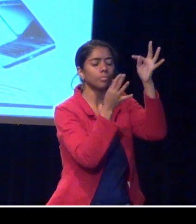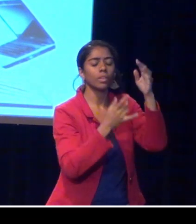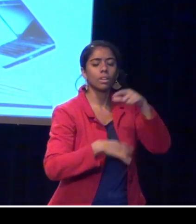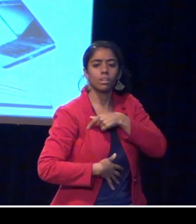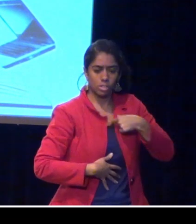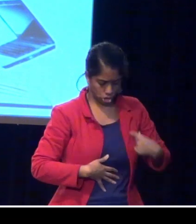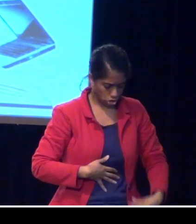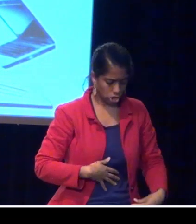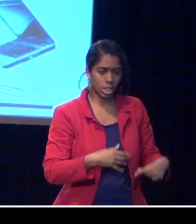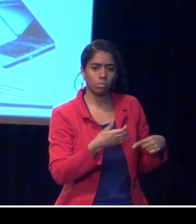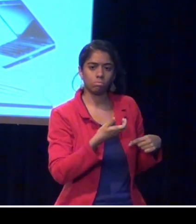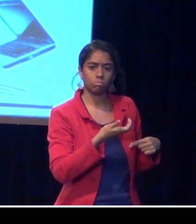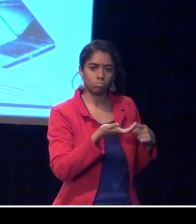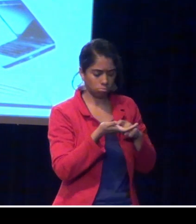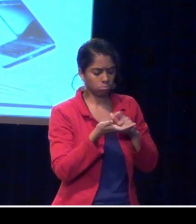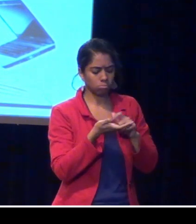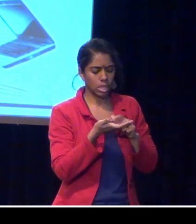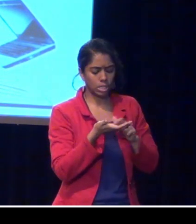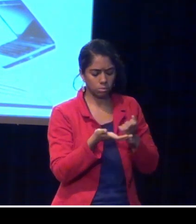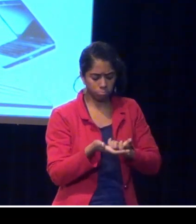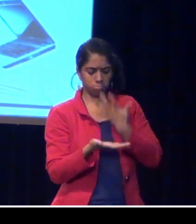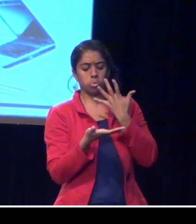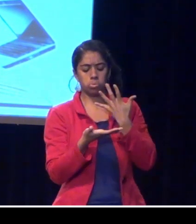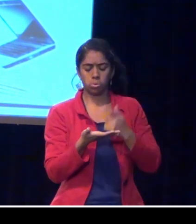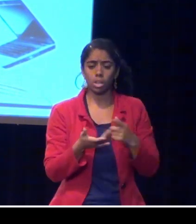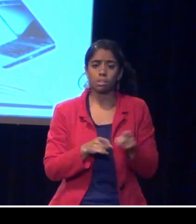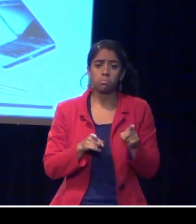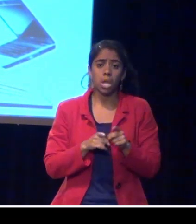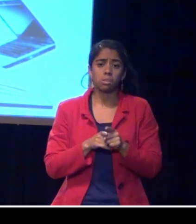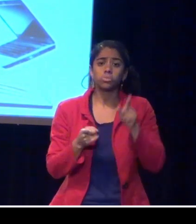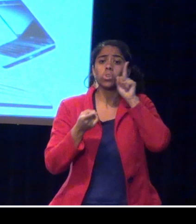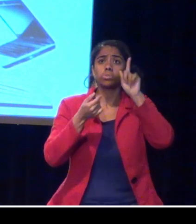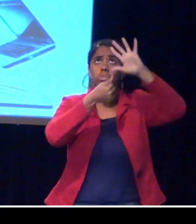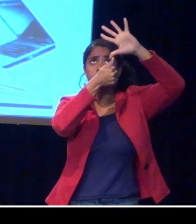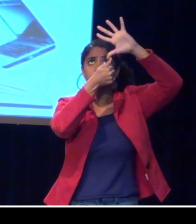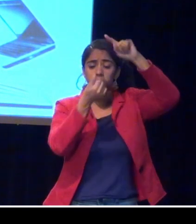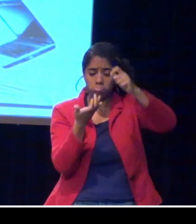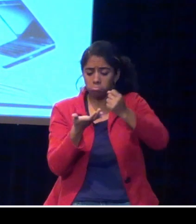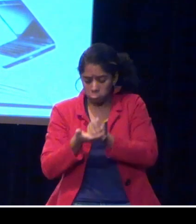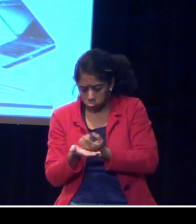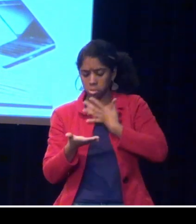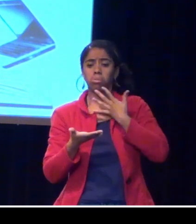lá, norte-americano, e aparece na sua casa através de um outro meio de comunicação. Então,